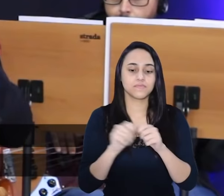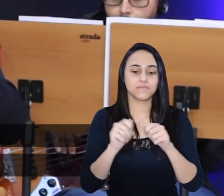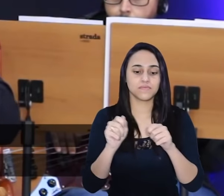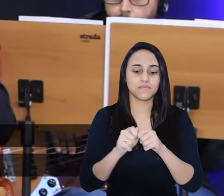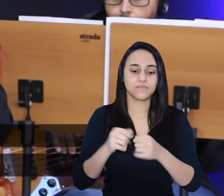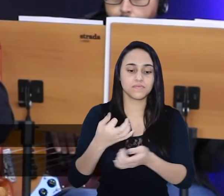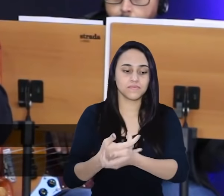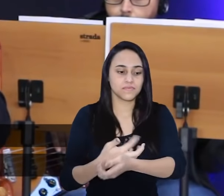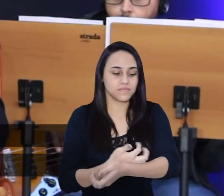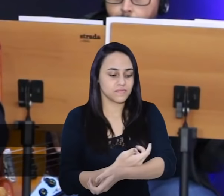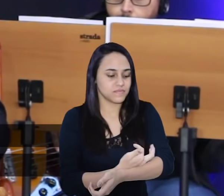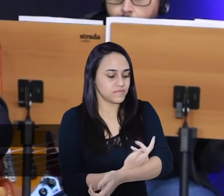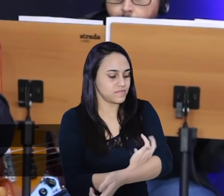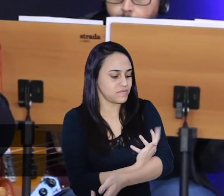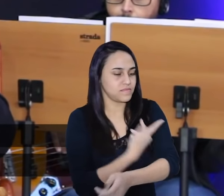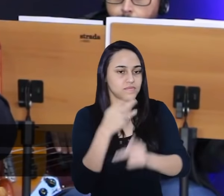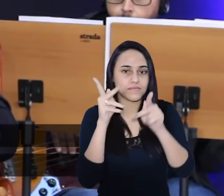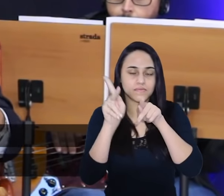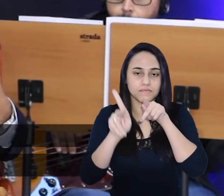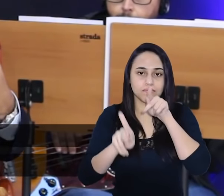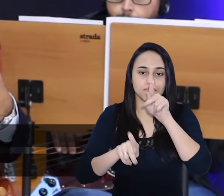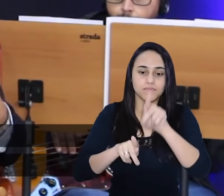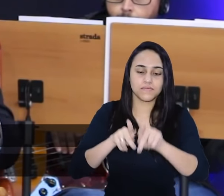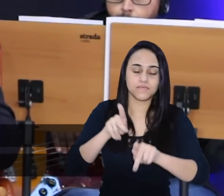faz a chama arder neste